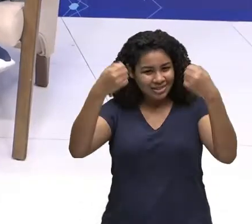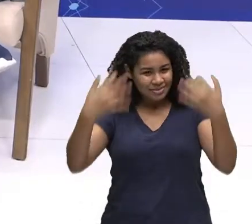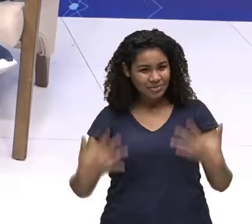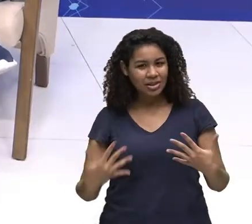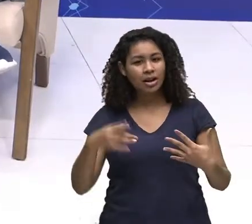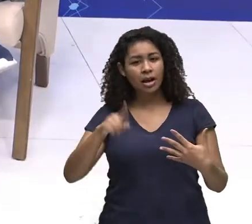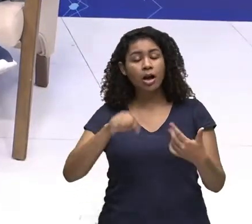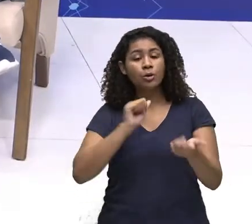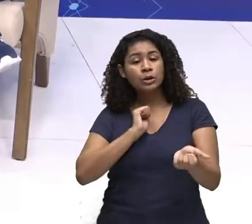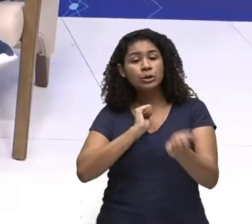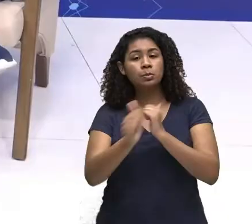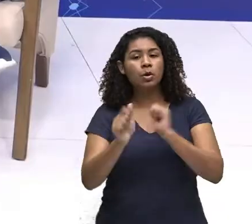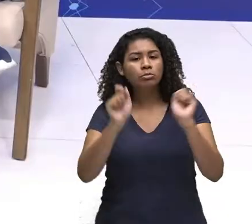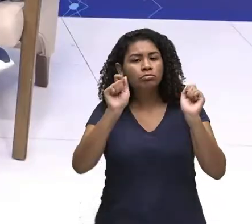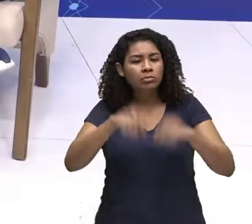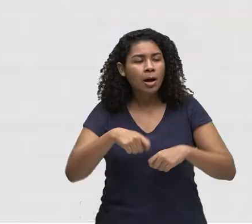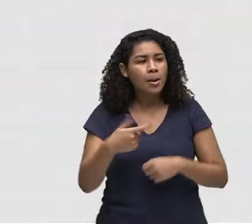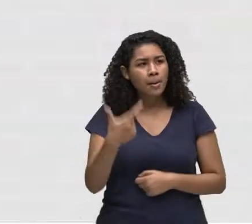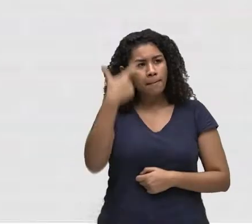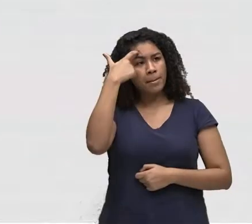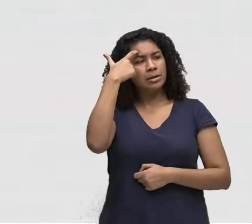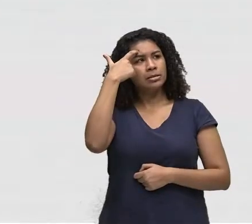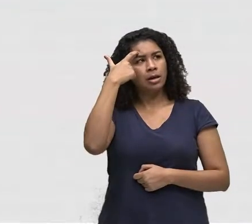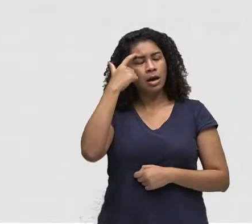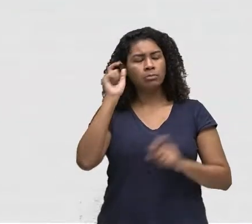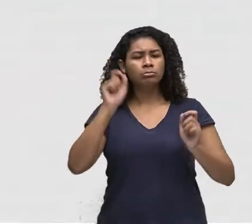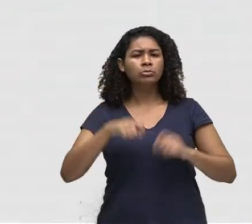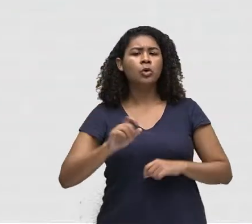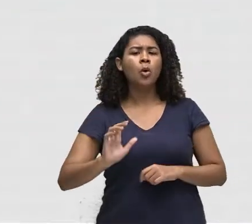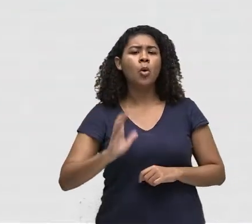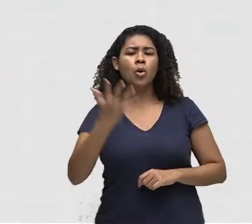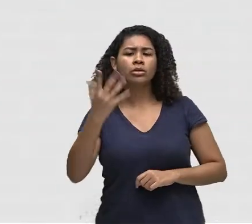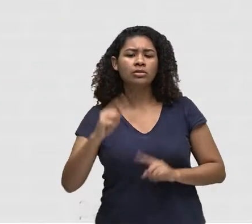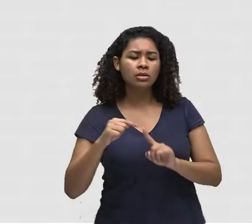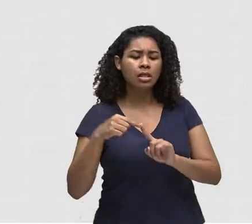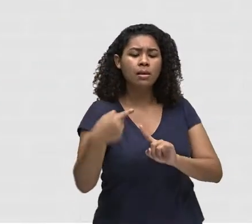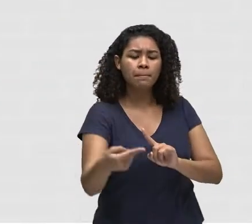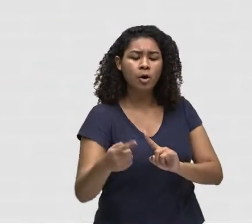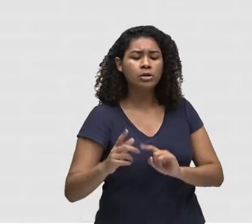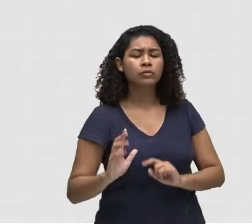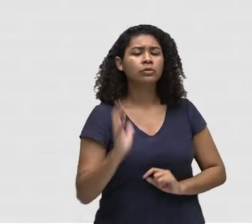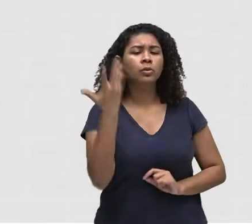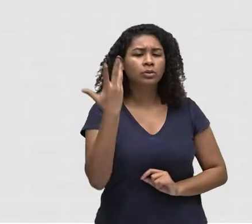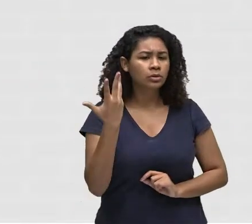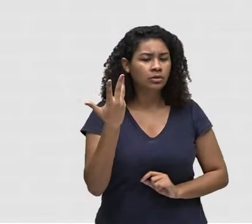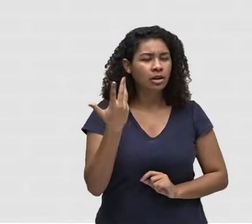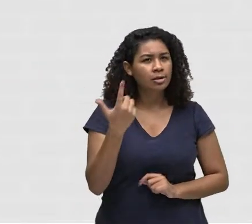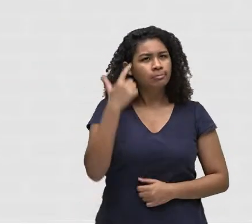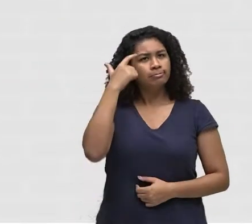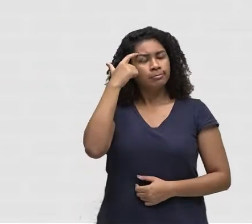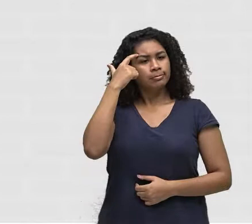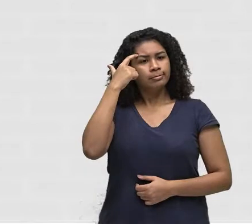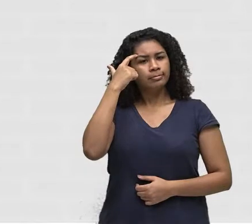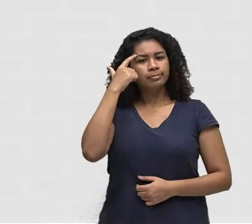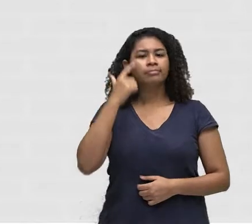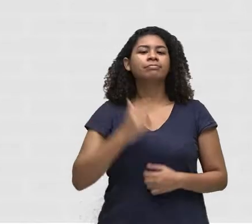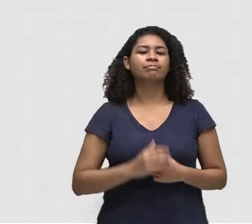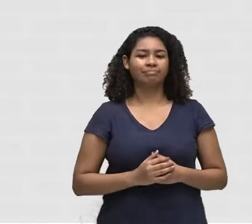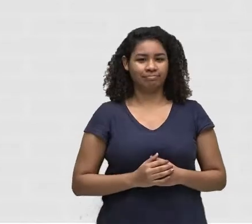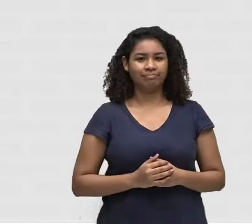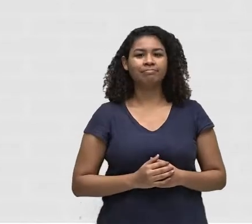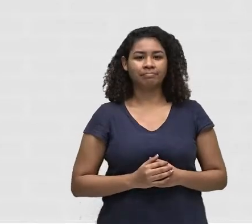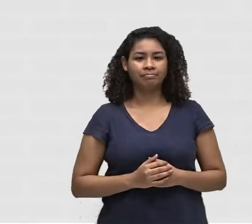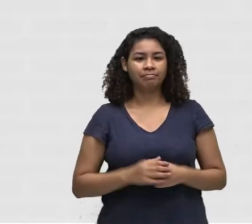esporte proporciona, que é essa ponderação sobre as consequências, né? Necessita refletir sobre situações concretas em que